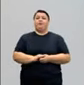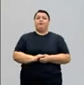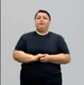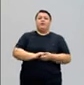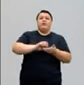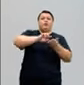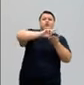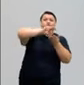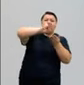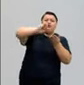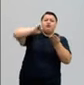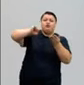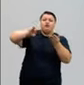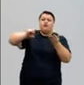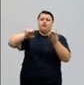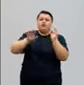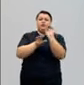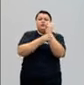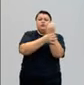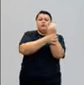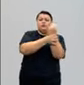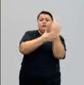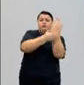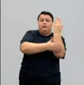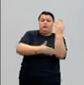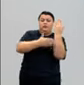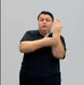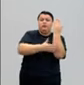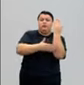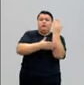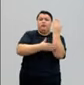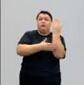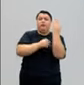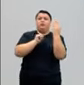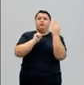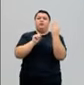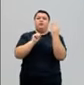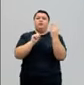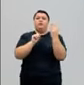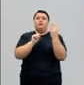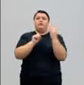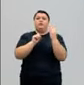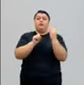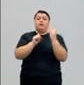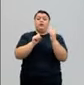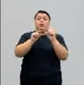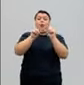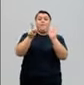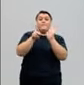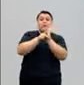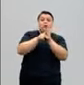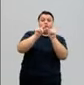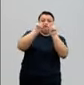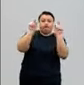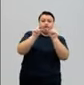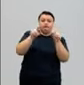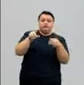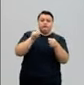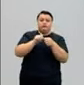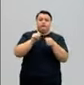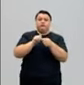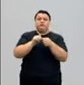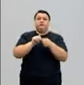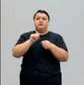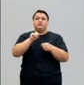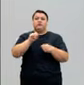Esses são os tipos de anticorpo, então, tipos de anticorpos que o organismo produz, que é, por